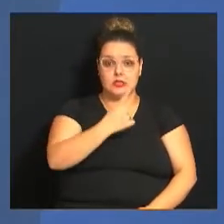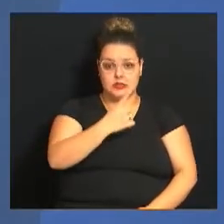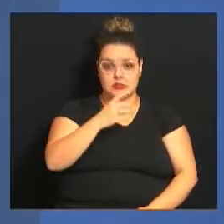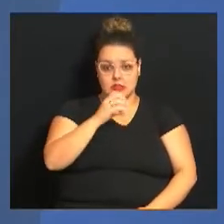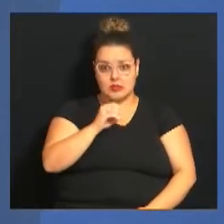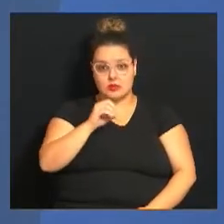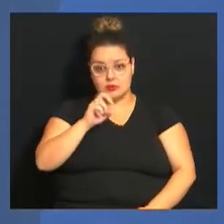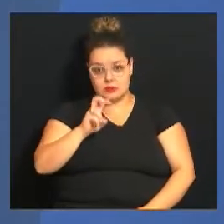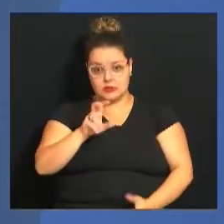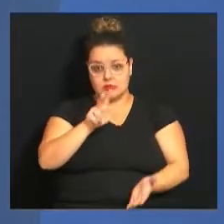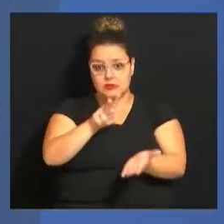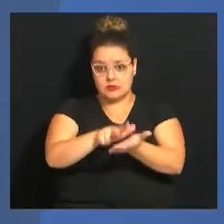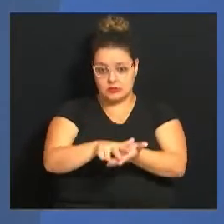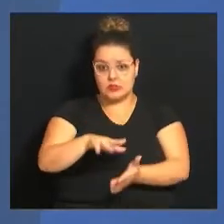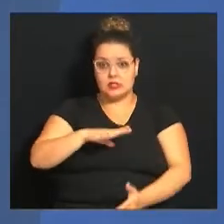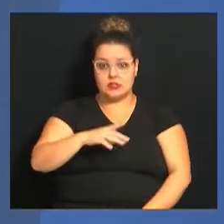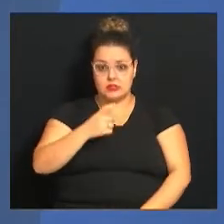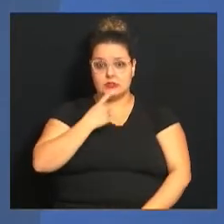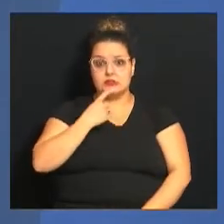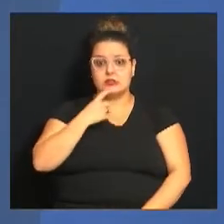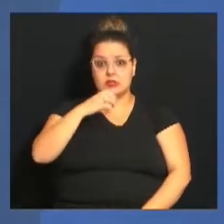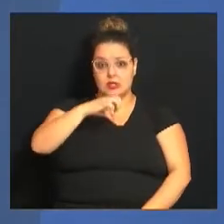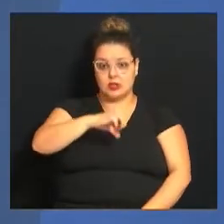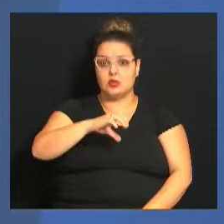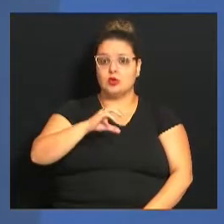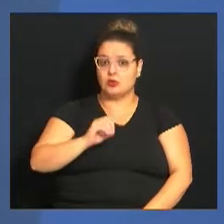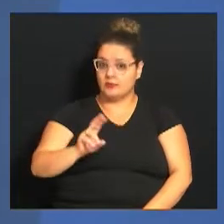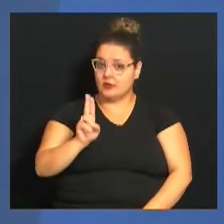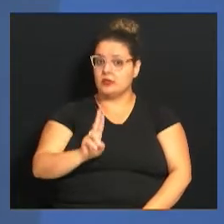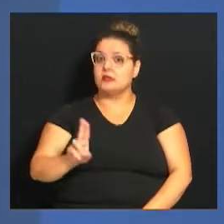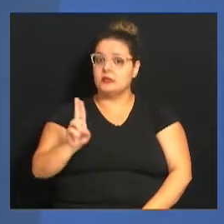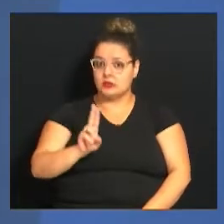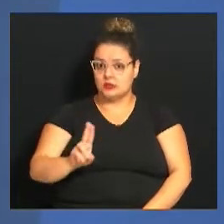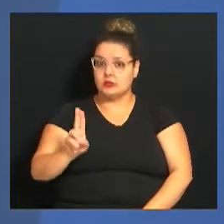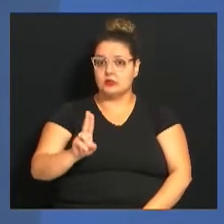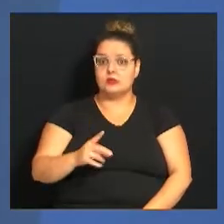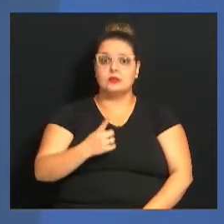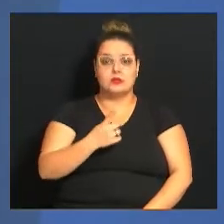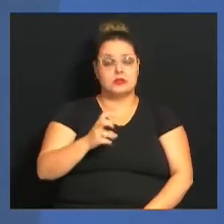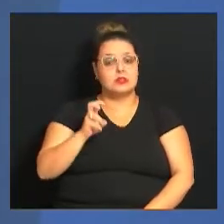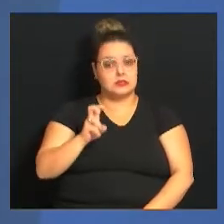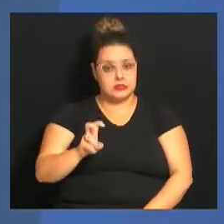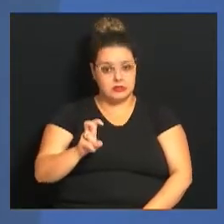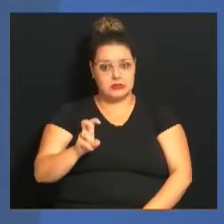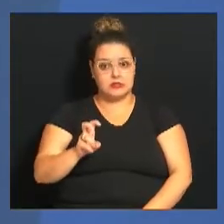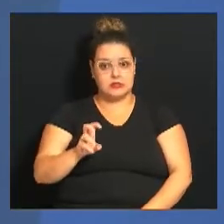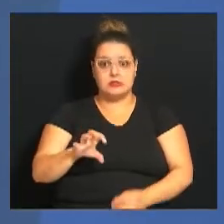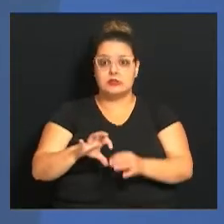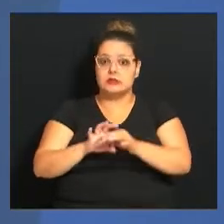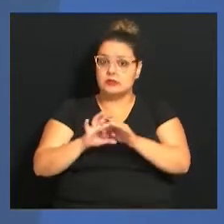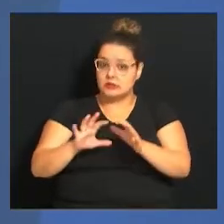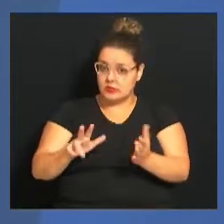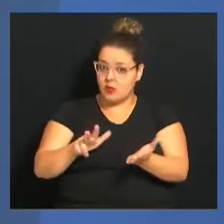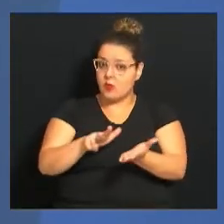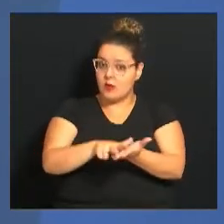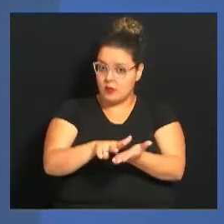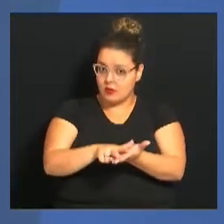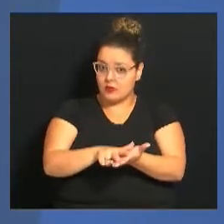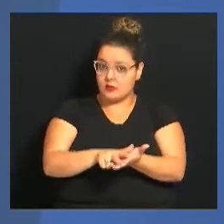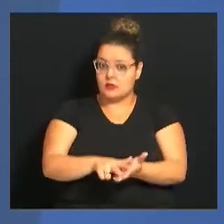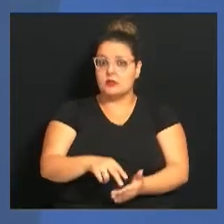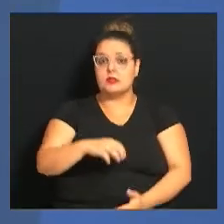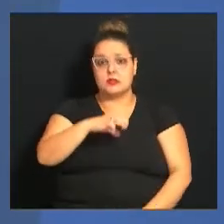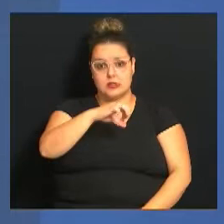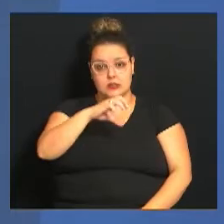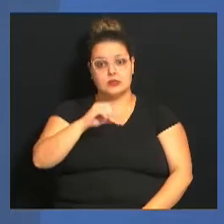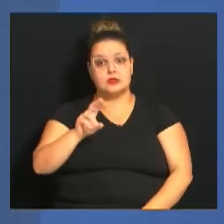leitos na cidade, 90 estão ocupados, 15 leitos estão livres. Desses 90 leitos